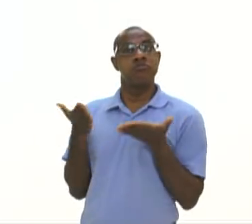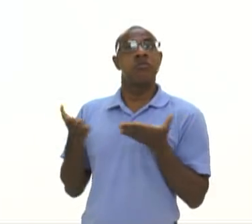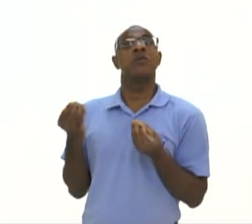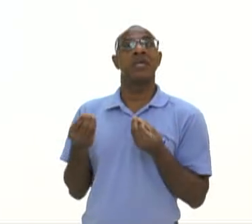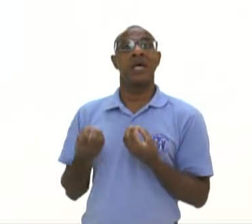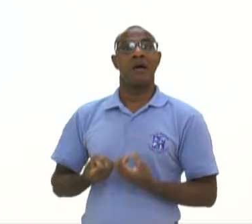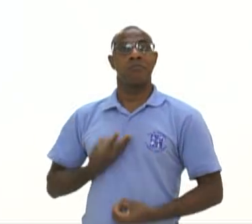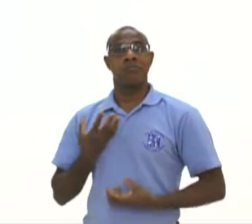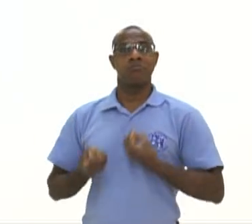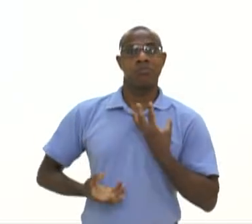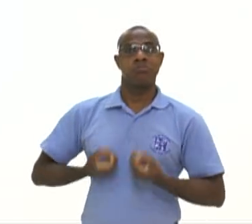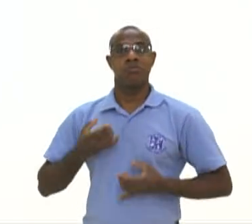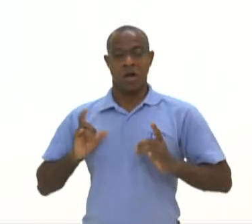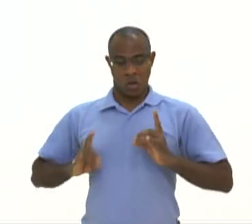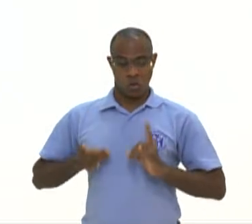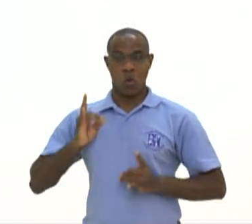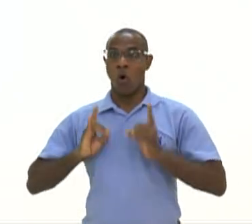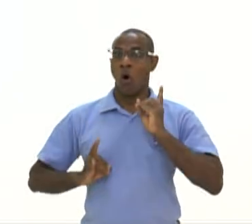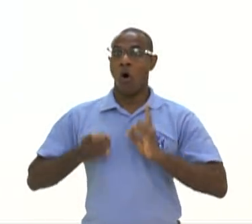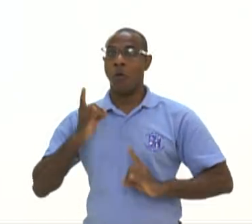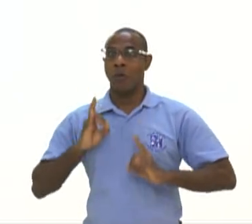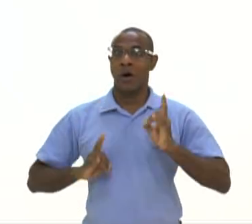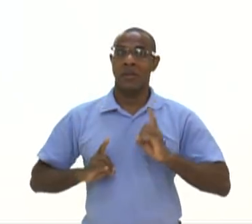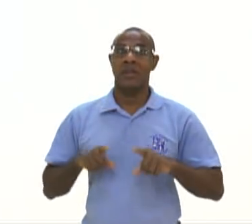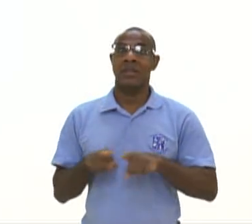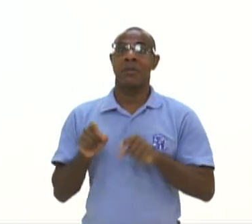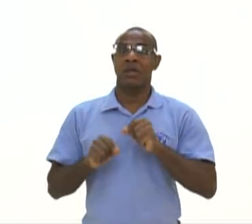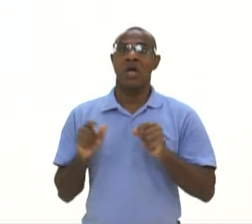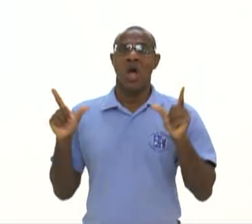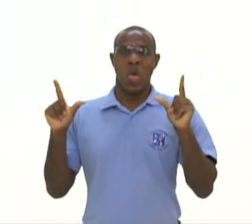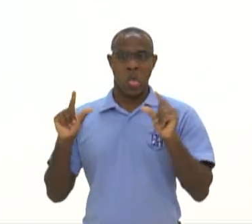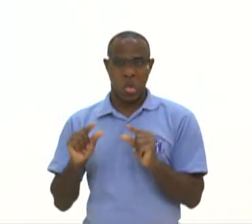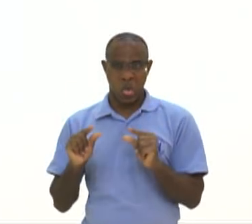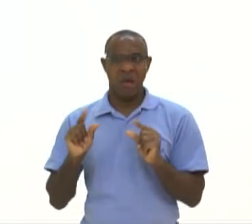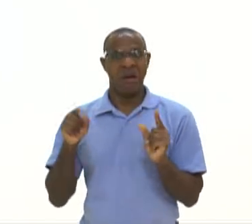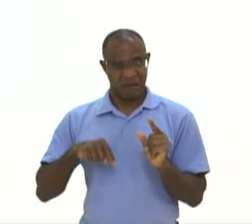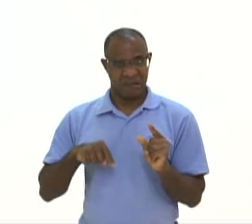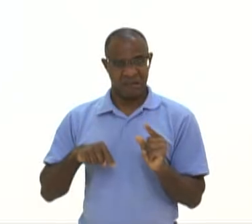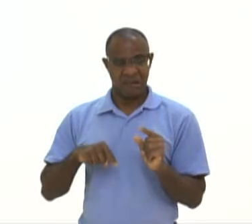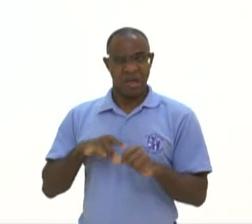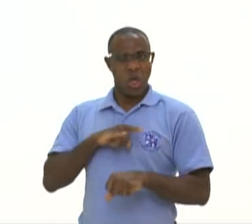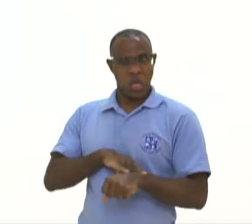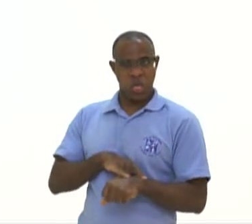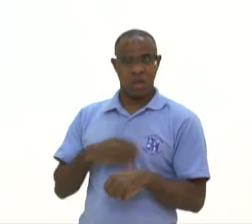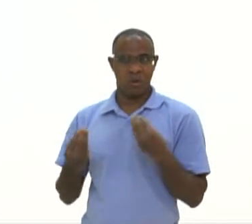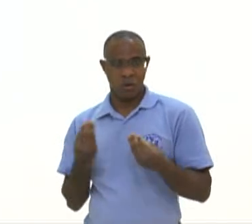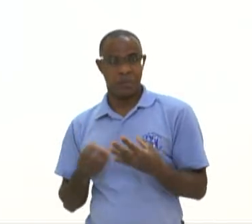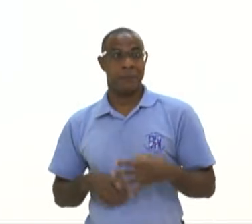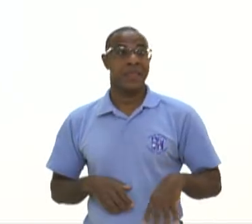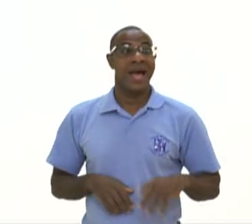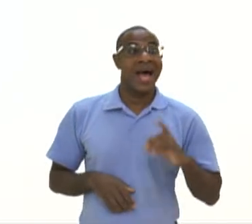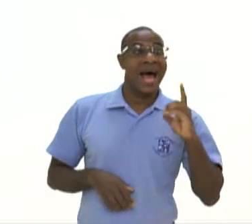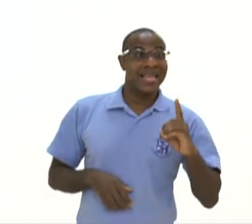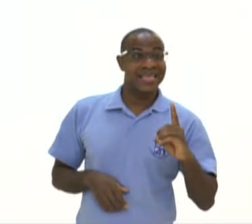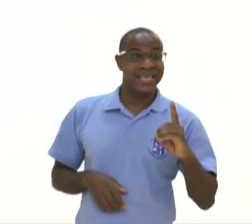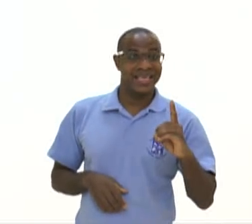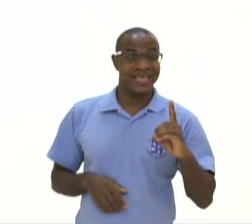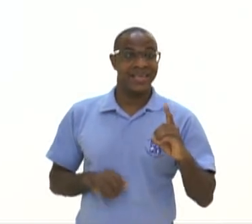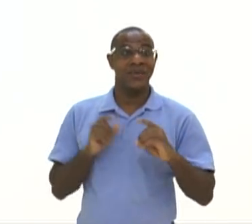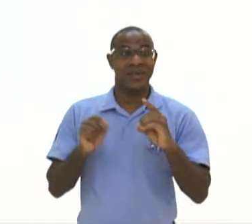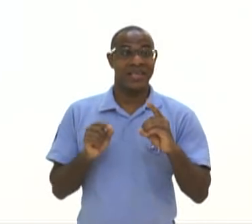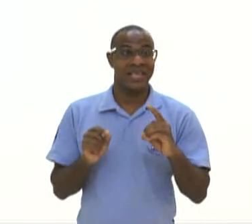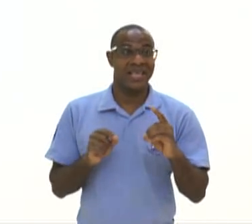do hormônio e que ela vai fazer com que diminua a quantidade de urina. E na letra D, a glândula diz aqui